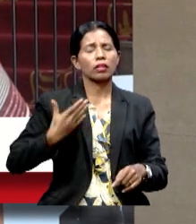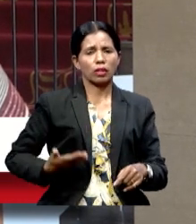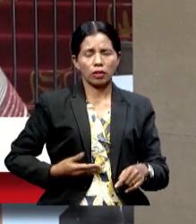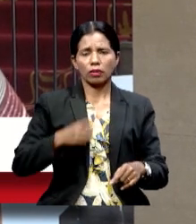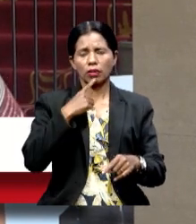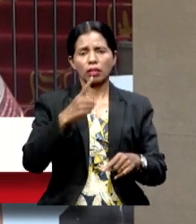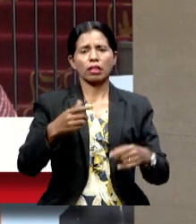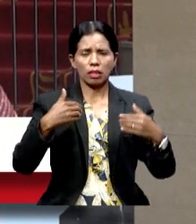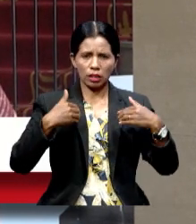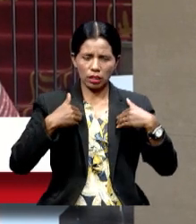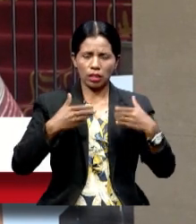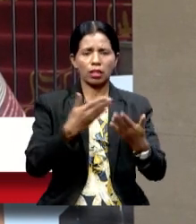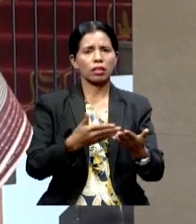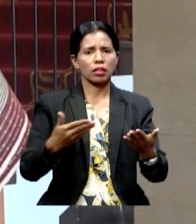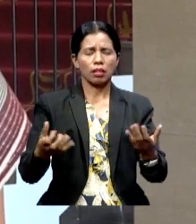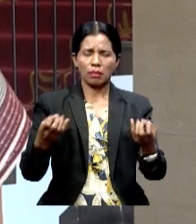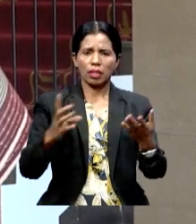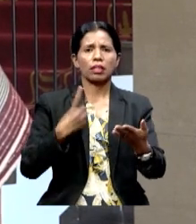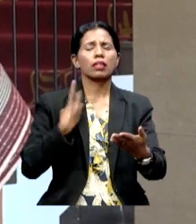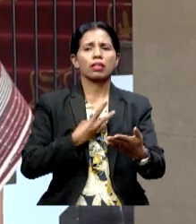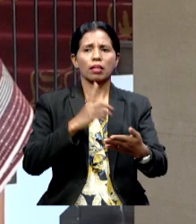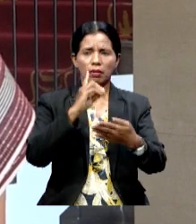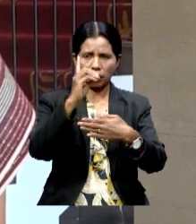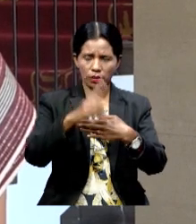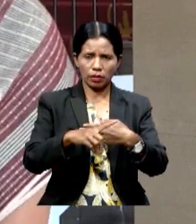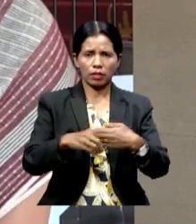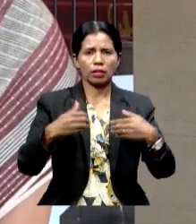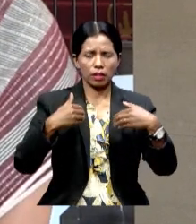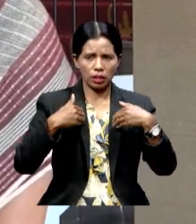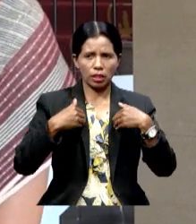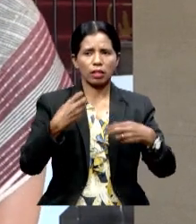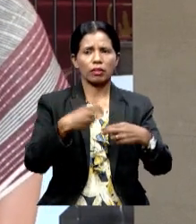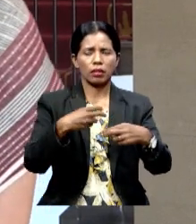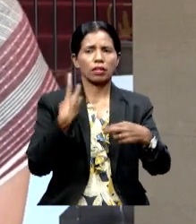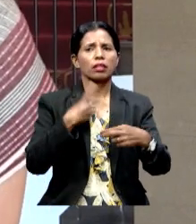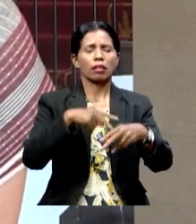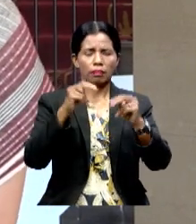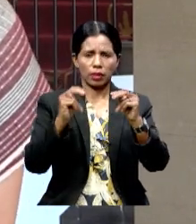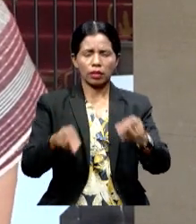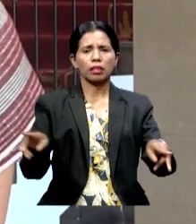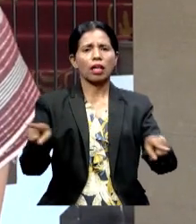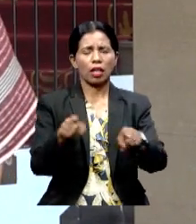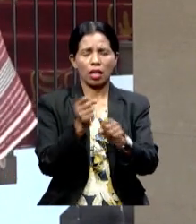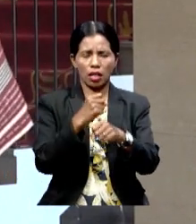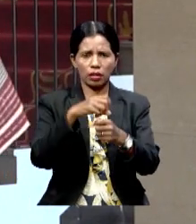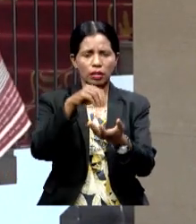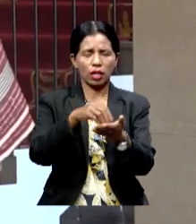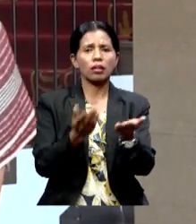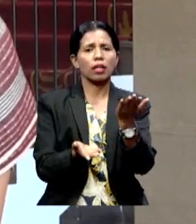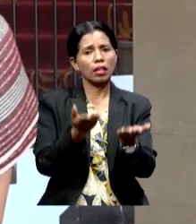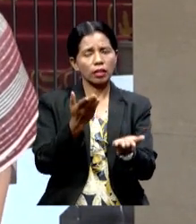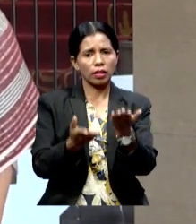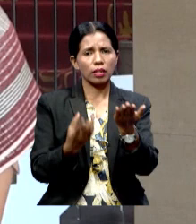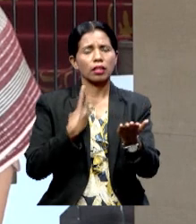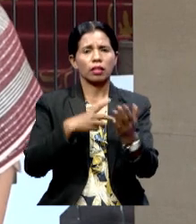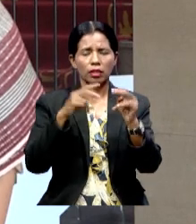potensi barak nebe ita bele desenvolve, maibe iha mos sada obstaklu nebe ita persija balansu, ya, tamo hini dia yang